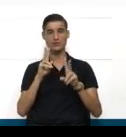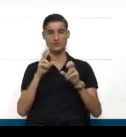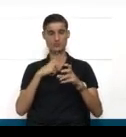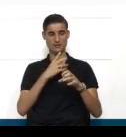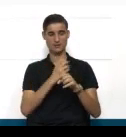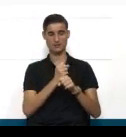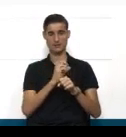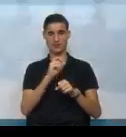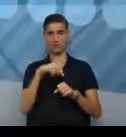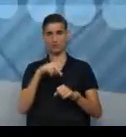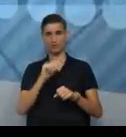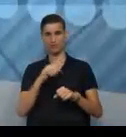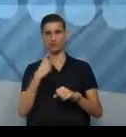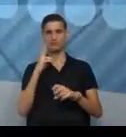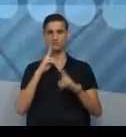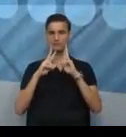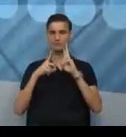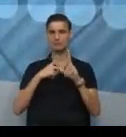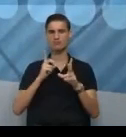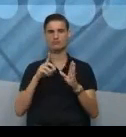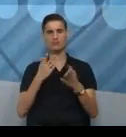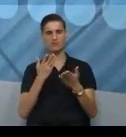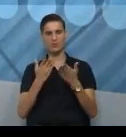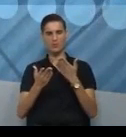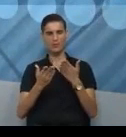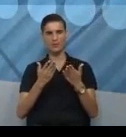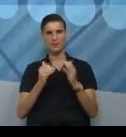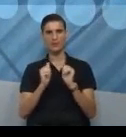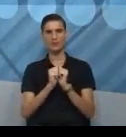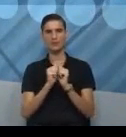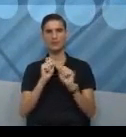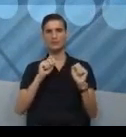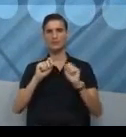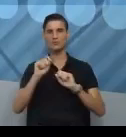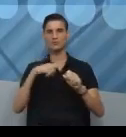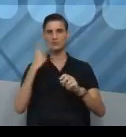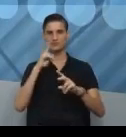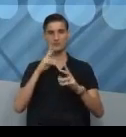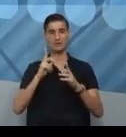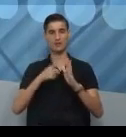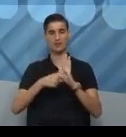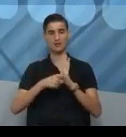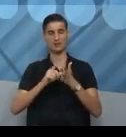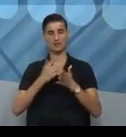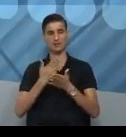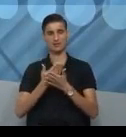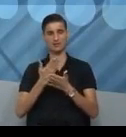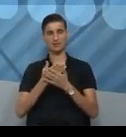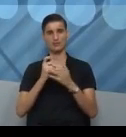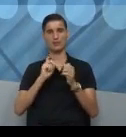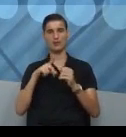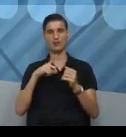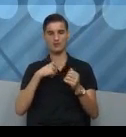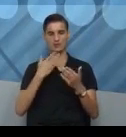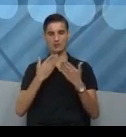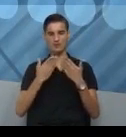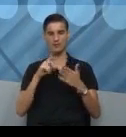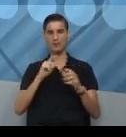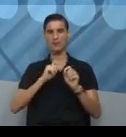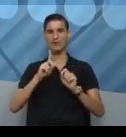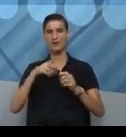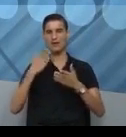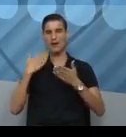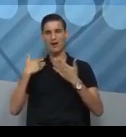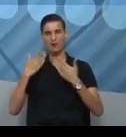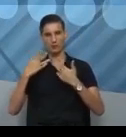equação da onda. Será feito bastante comparação com o que nós vimos na aula anterior, quando nós trabalhamos com a equação do calor,